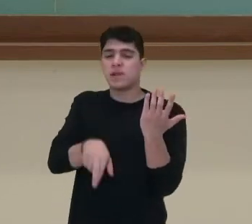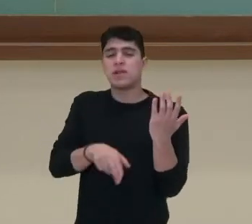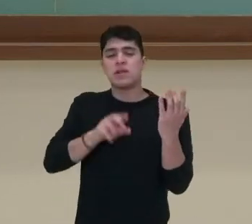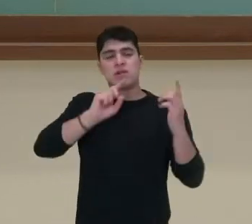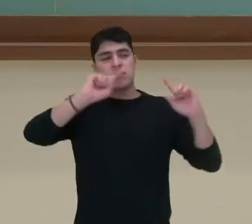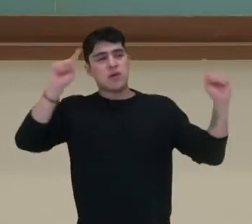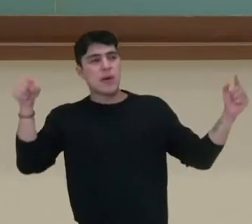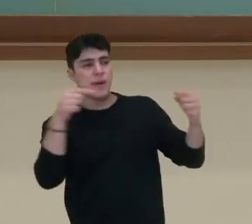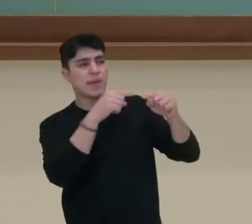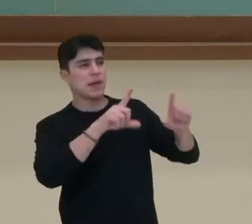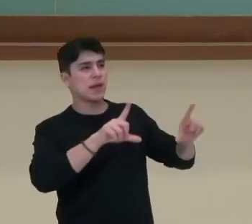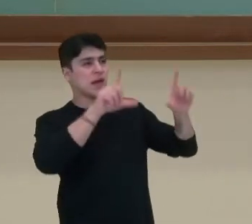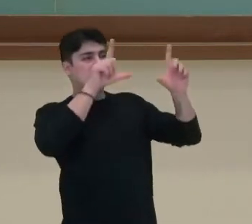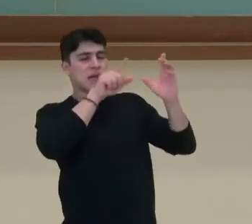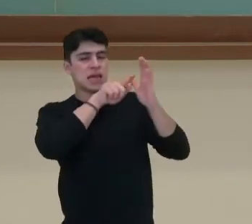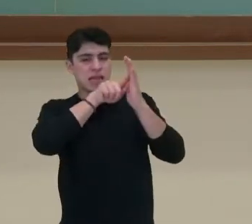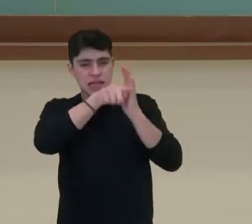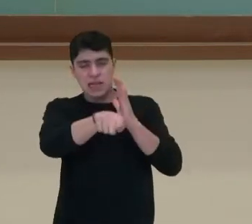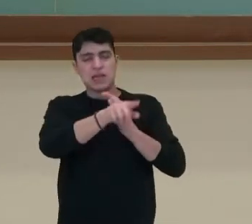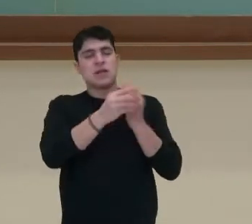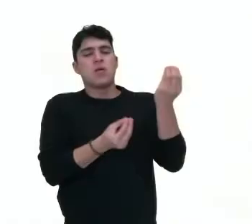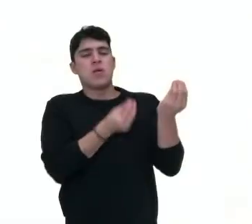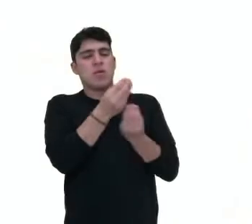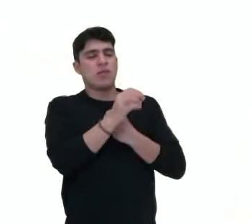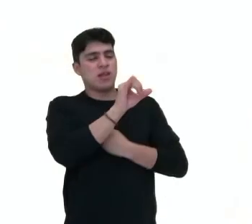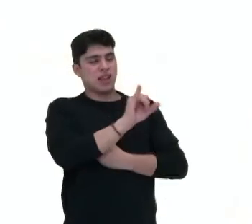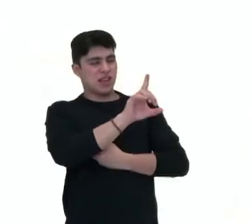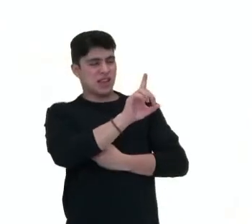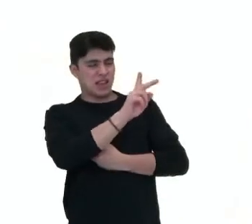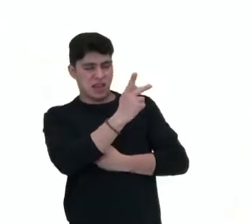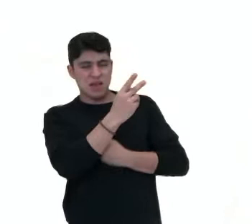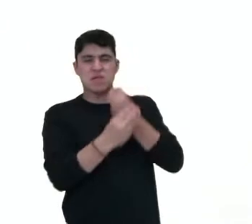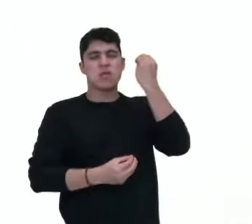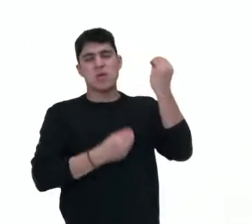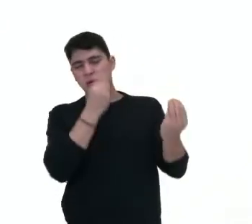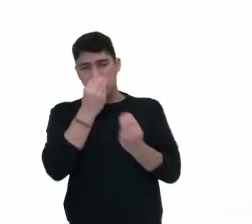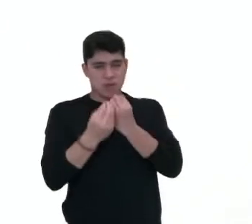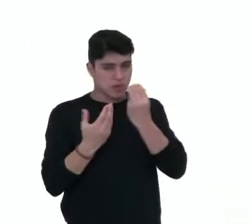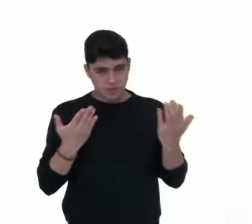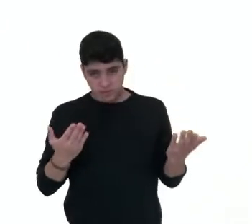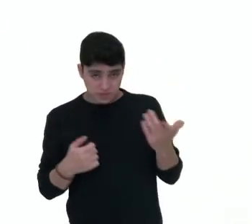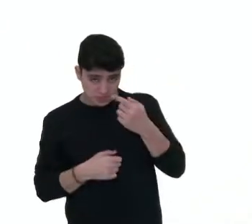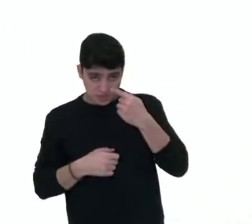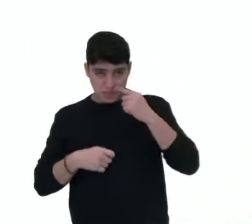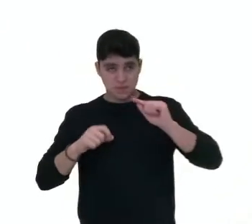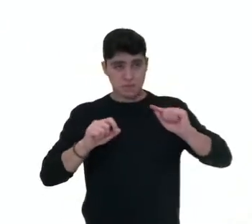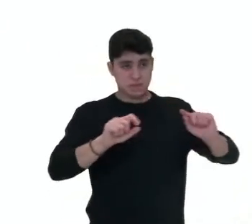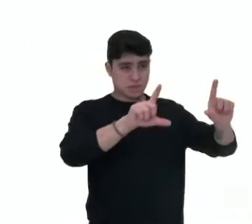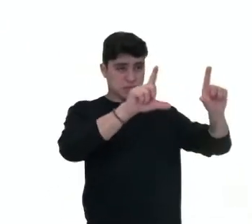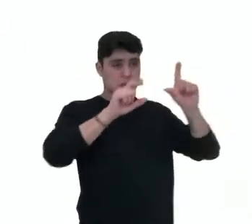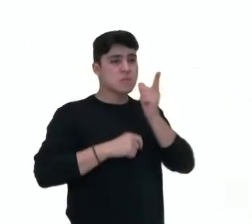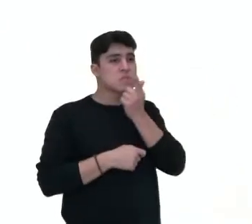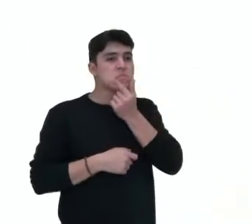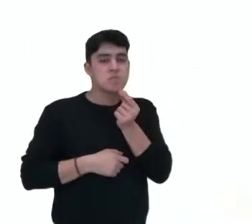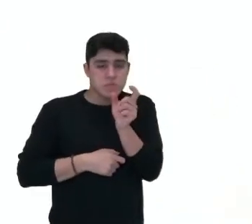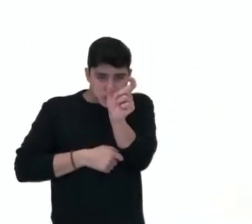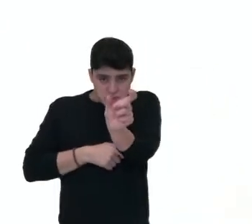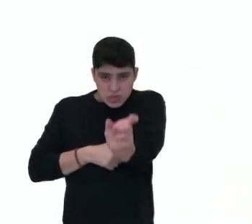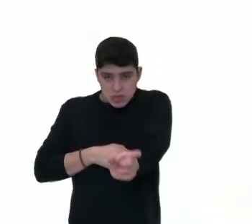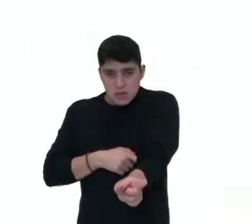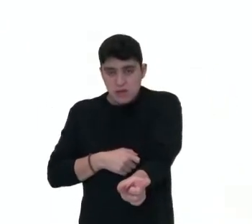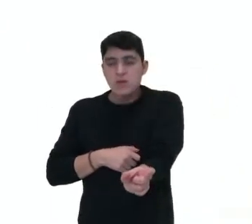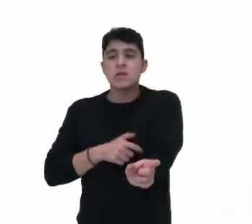Desenvolvimento Humano? Vamos acompanhar aqui então? Vamos só rever aqui a charge, olha só. Então, o menino, ou o moço aqui, está lendo